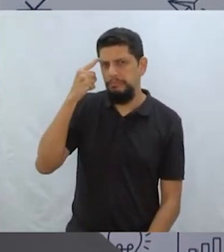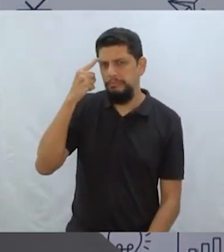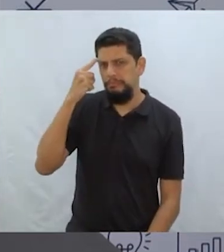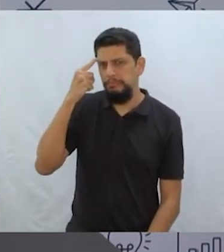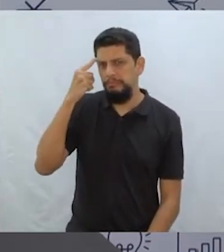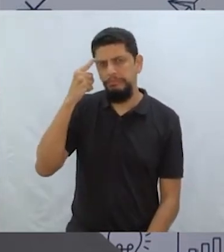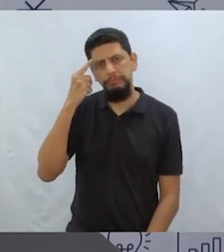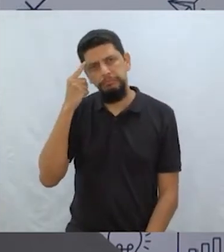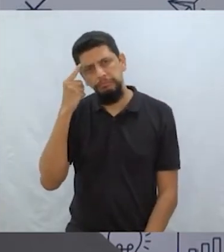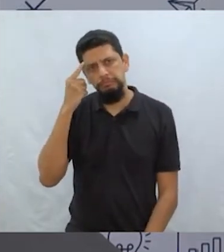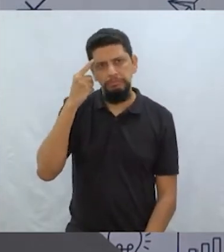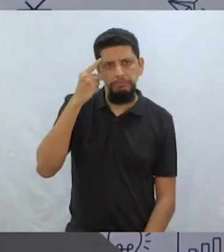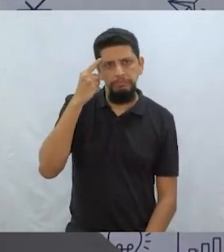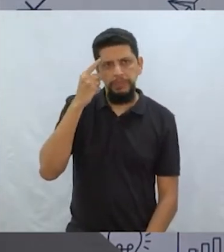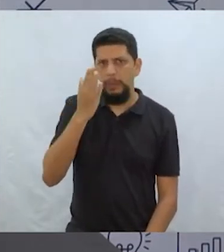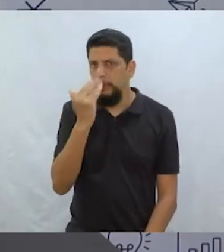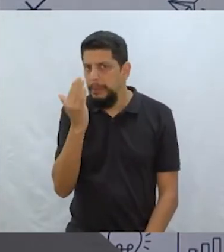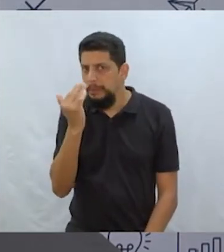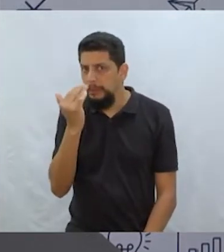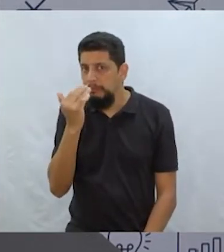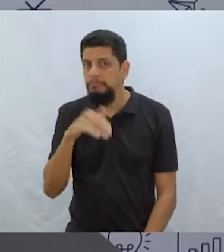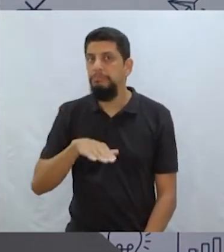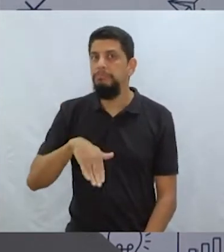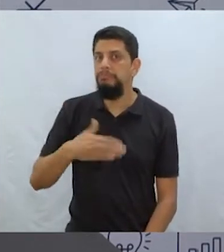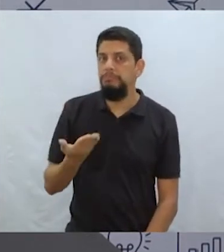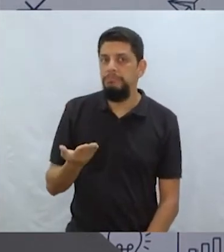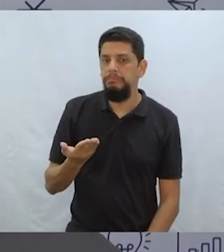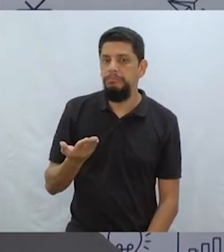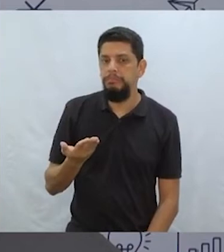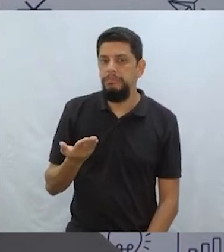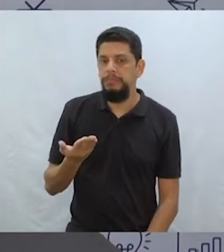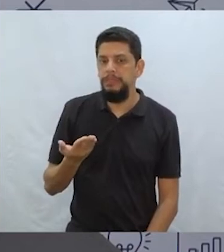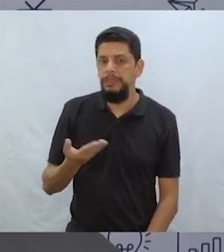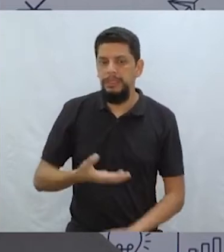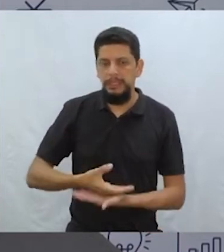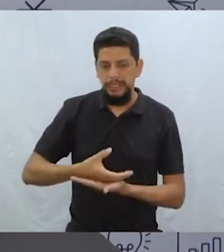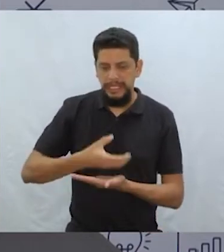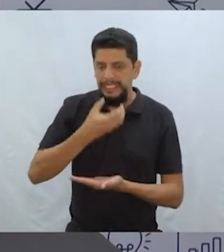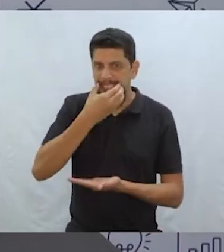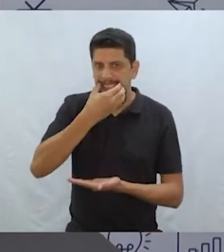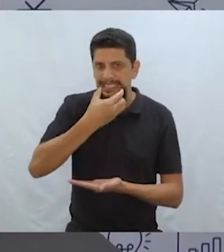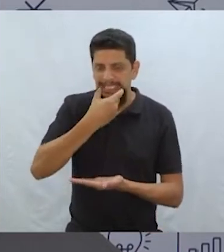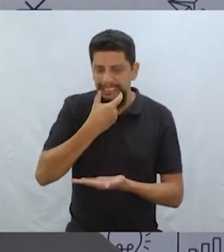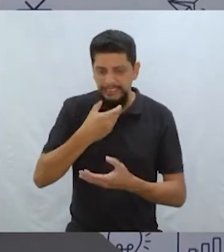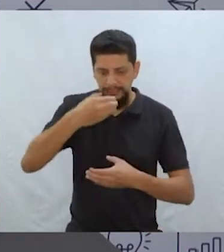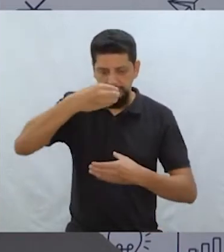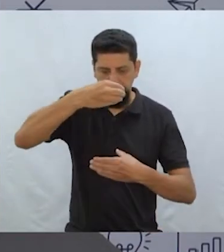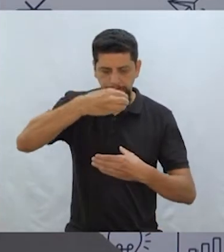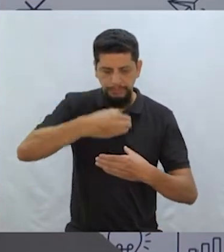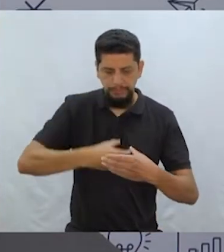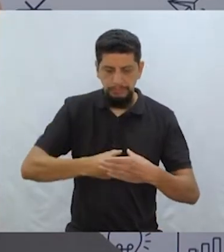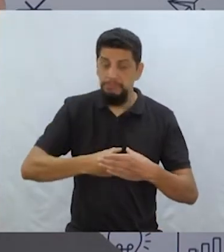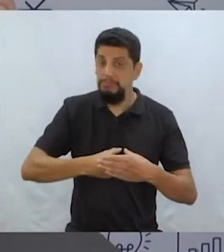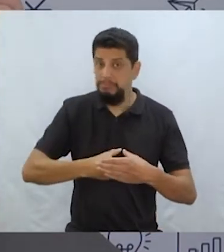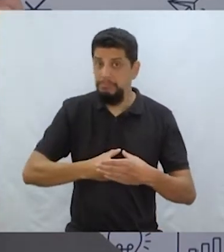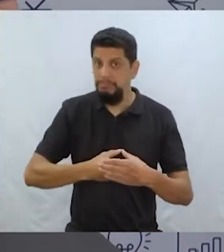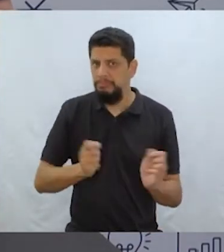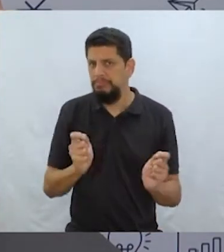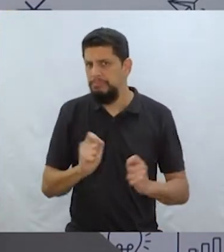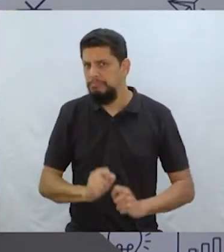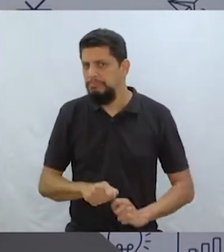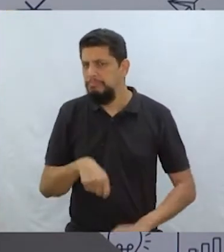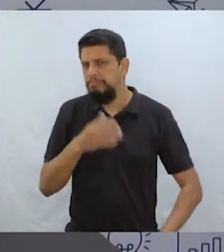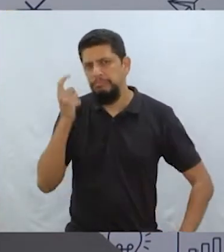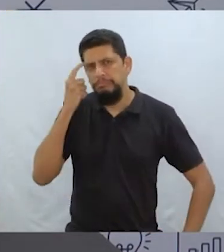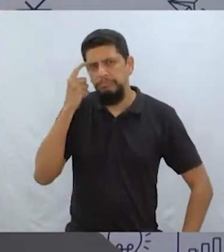você pensou comida e dentadura no copo senhor dentadura no